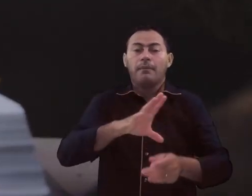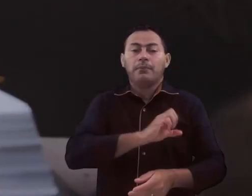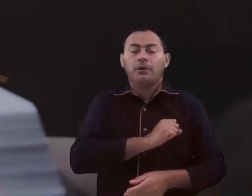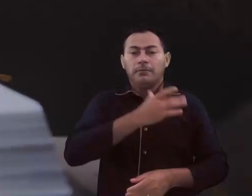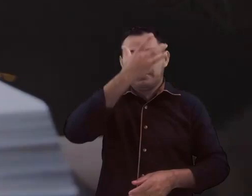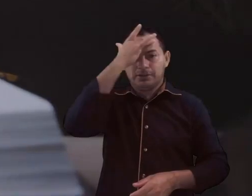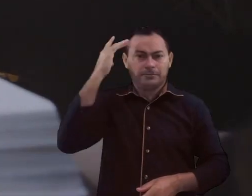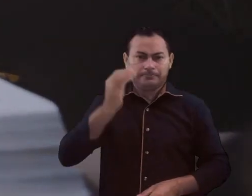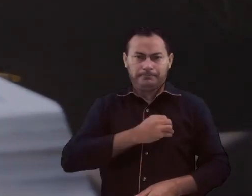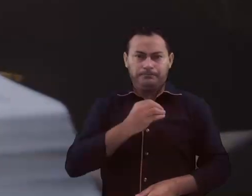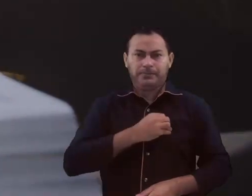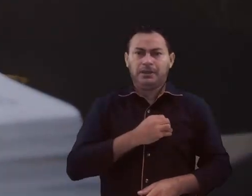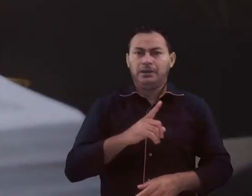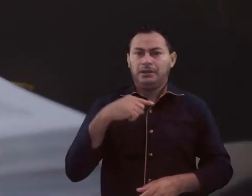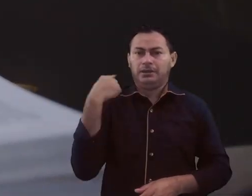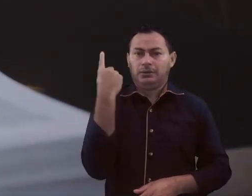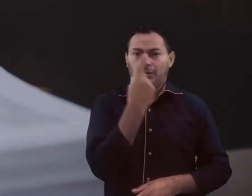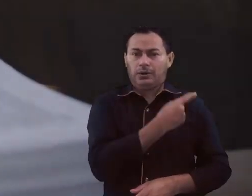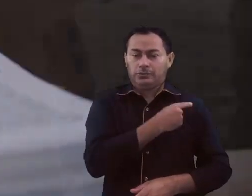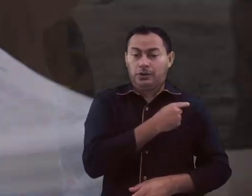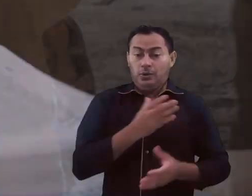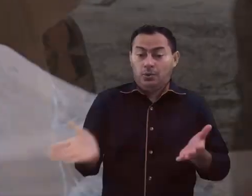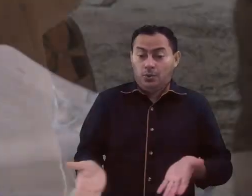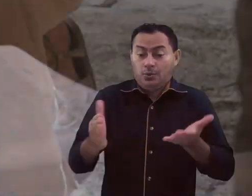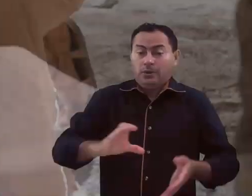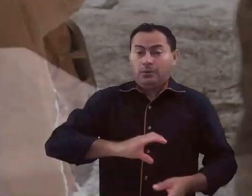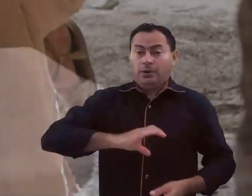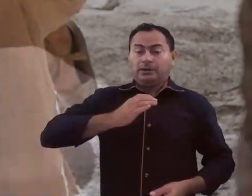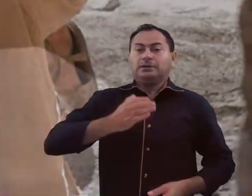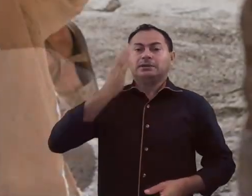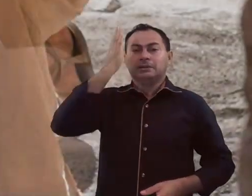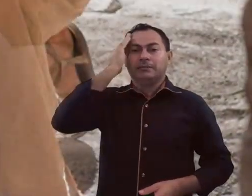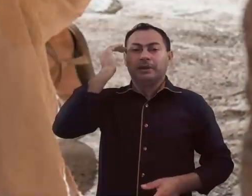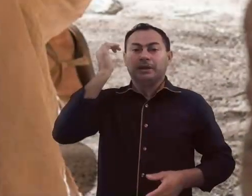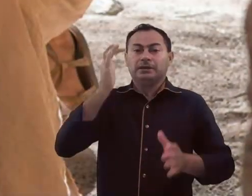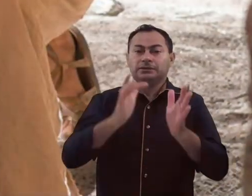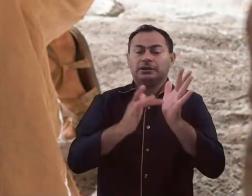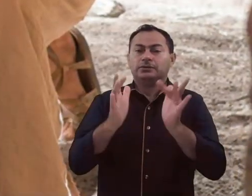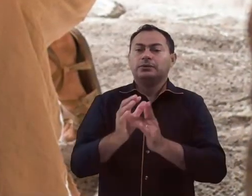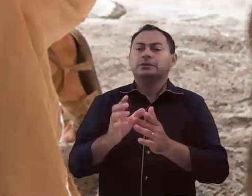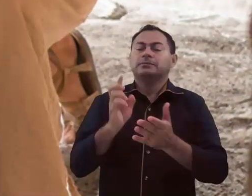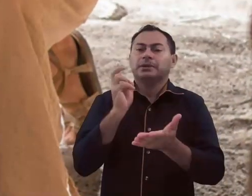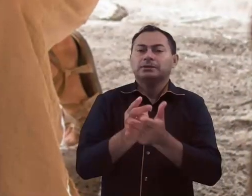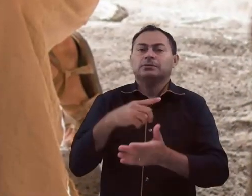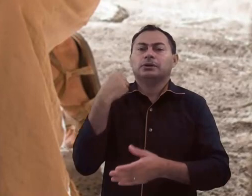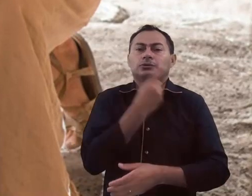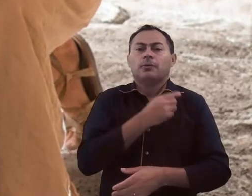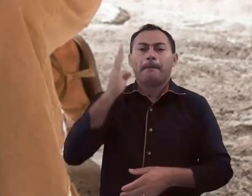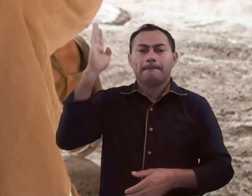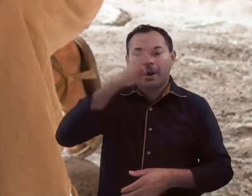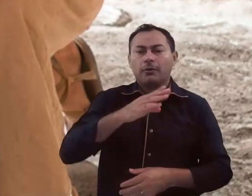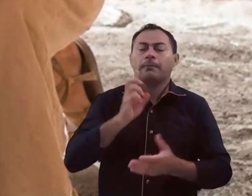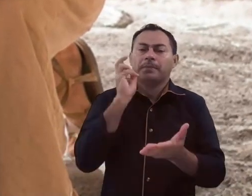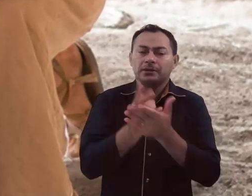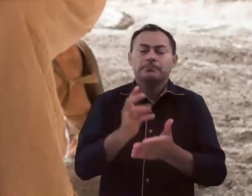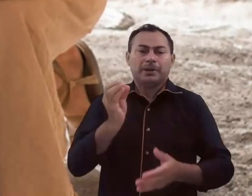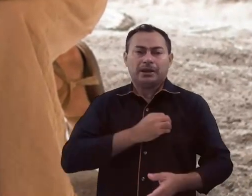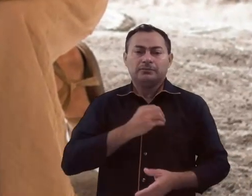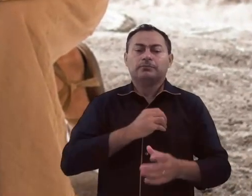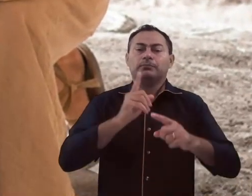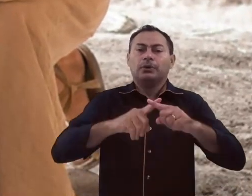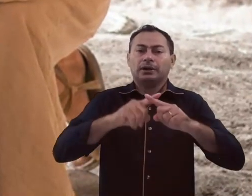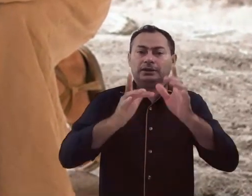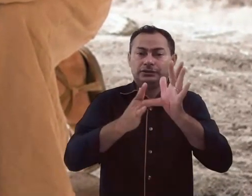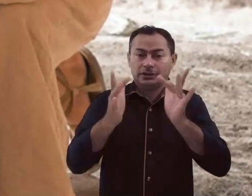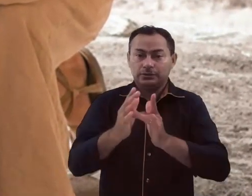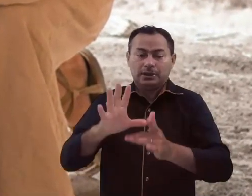Jesus pelos pecadores e para nós é muito encorajador saber que Jesus nos ama mesmo quando somos maus, mesmo quando pecamos, porque